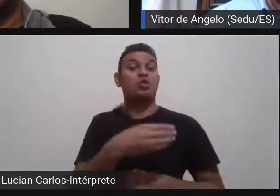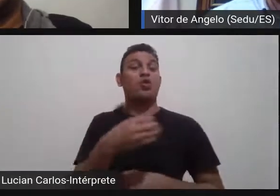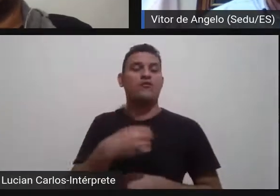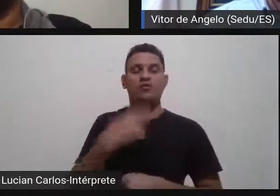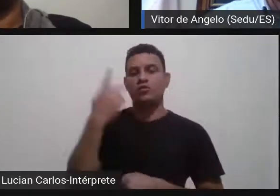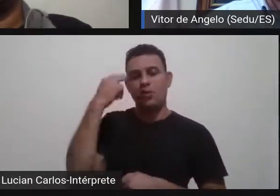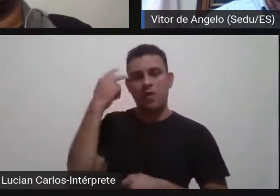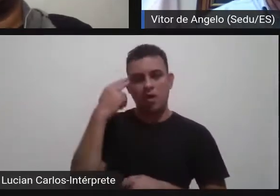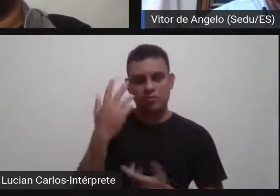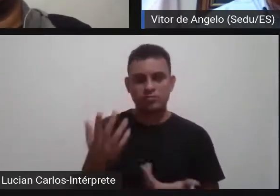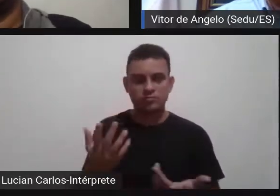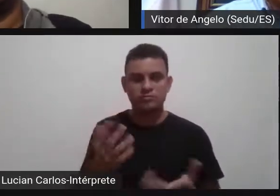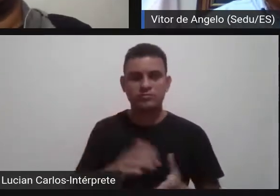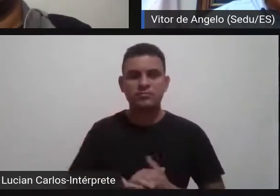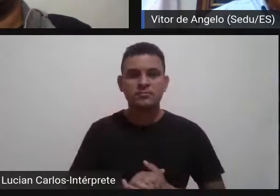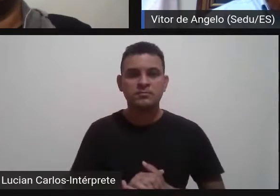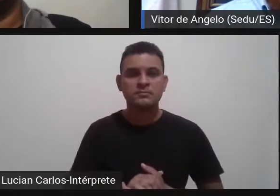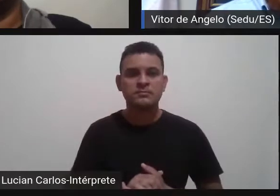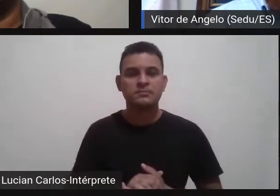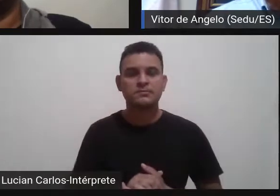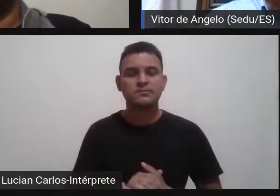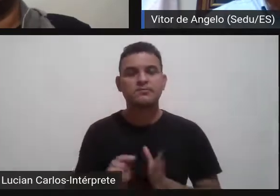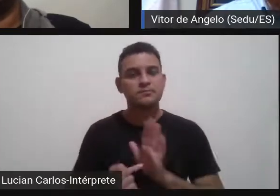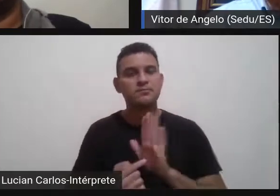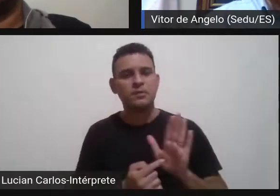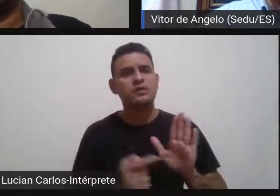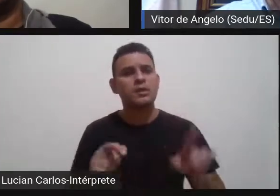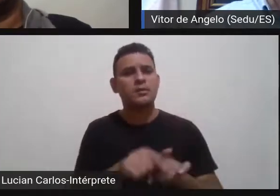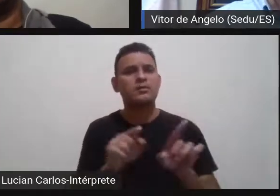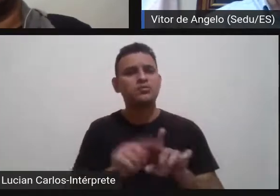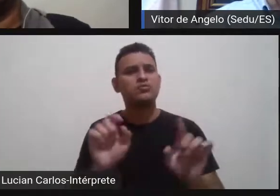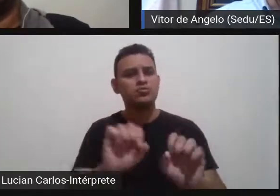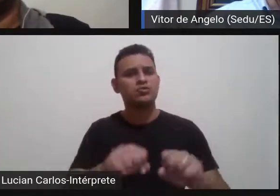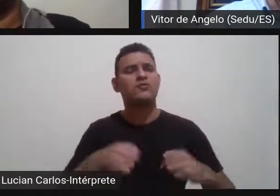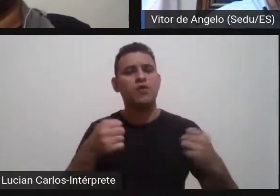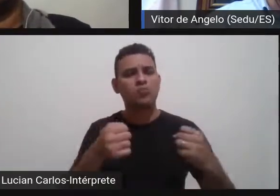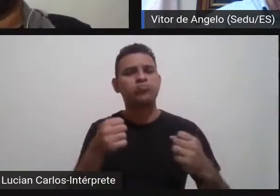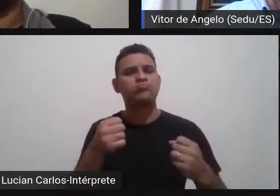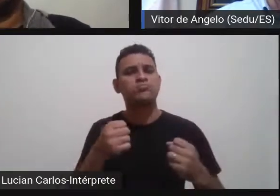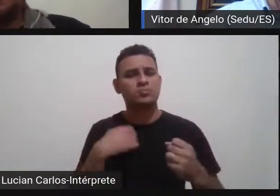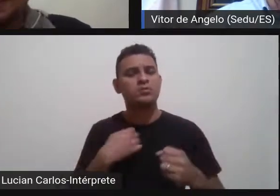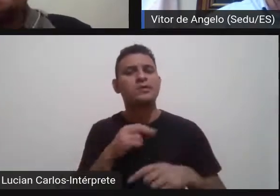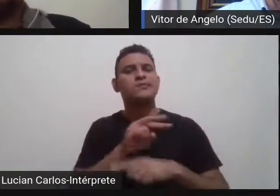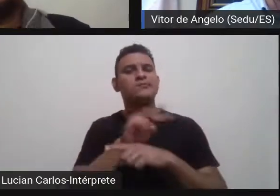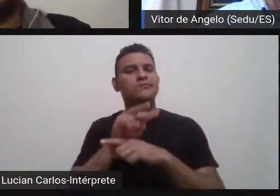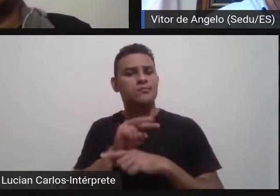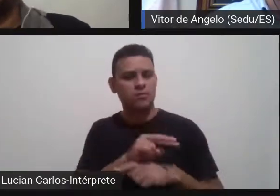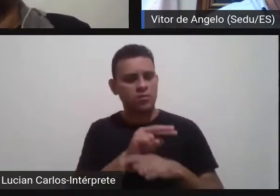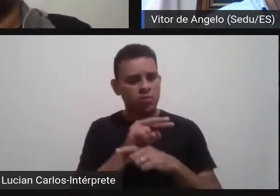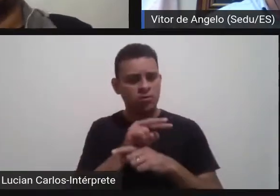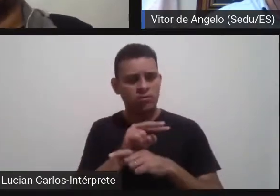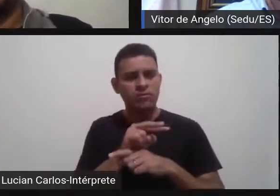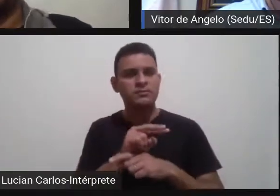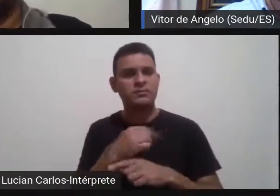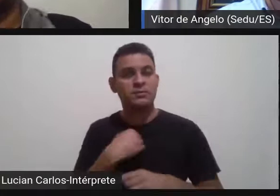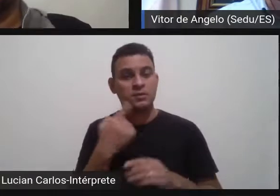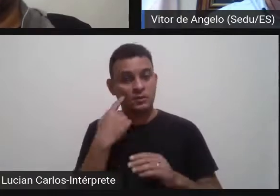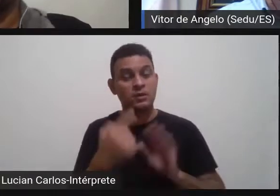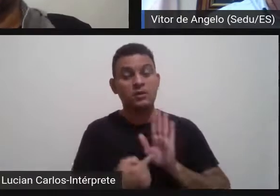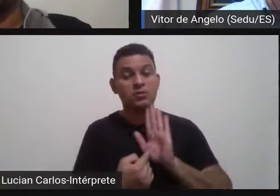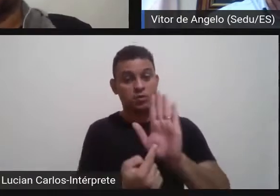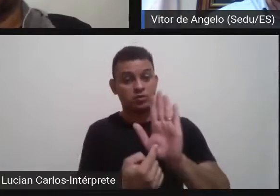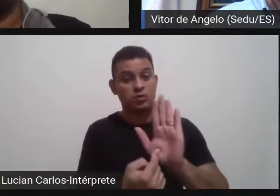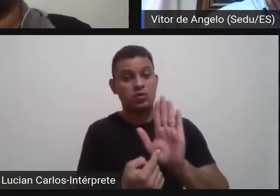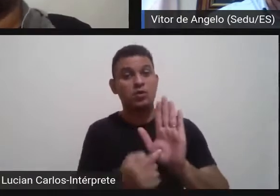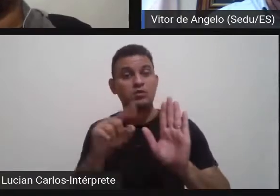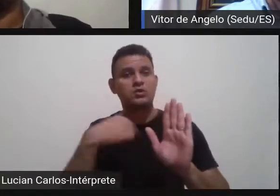novo momento, né? Então, destacar isso, destacar o esforço de monitoramento, né, que você muito bem mostrou aí na